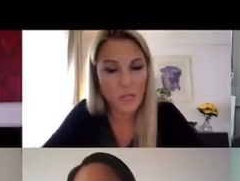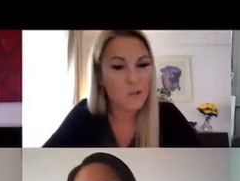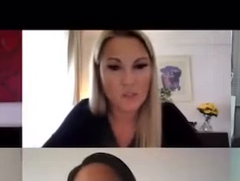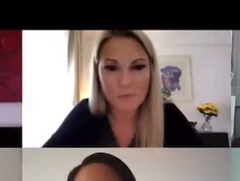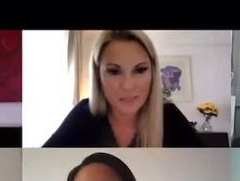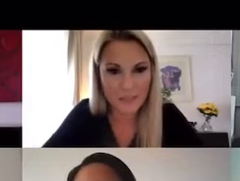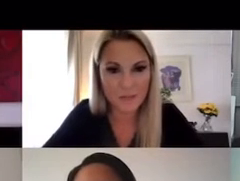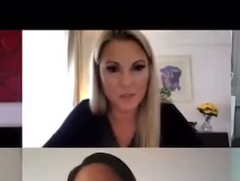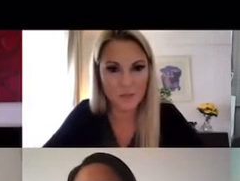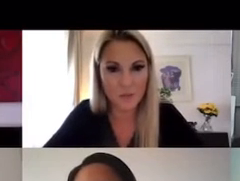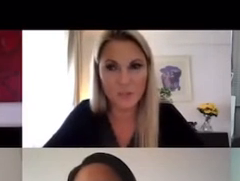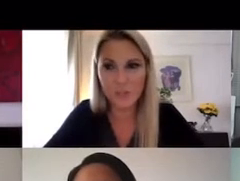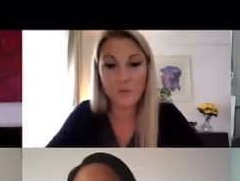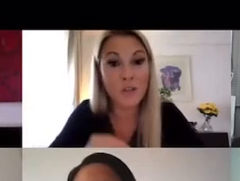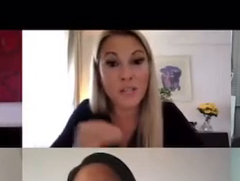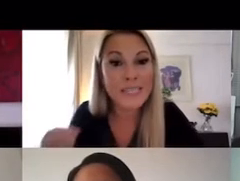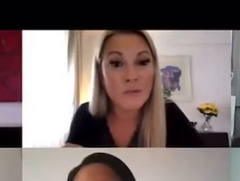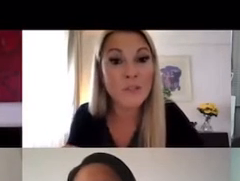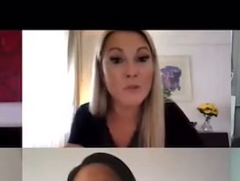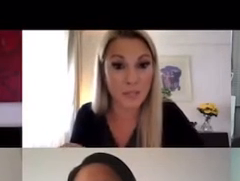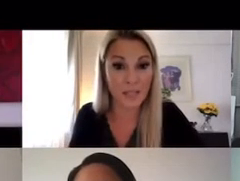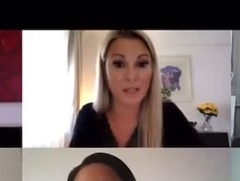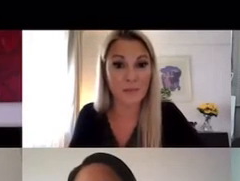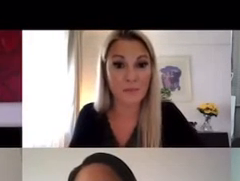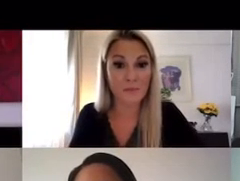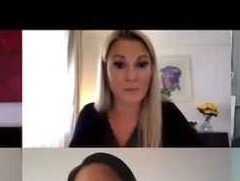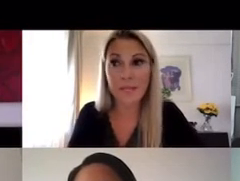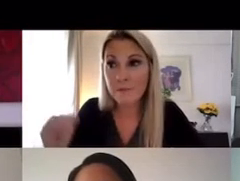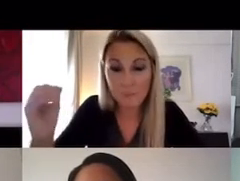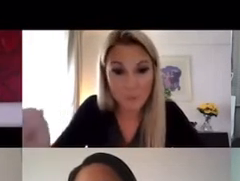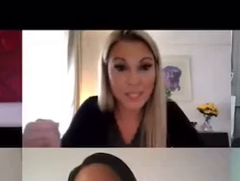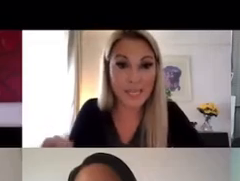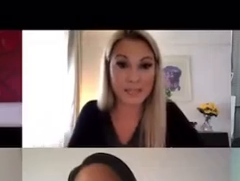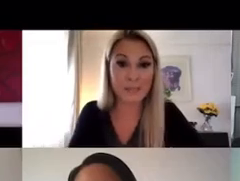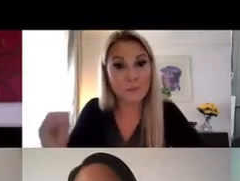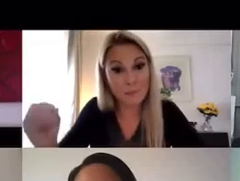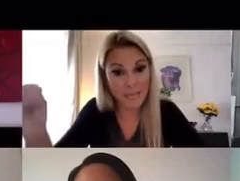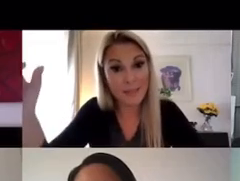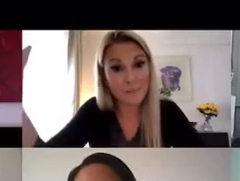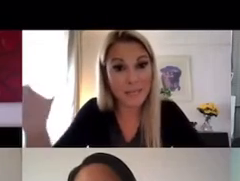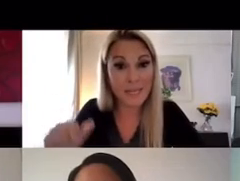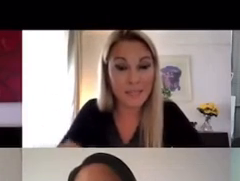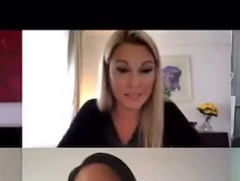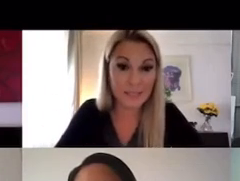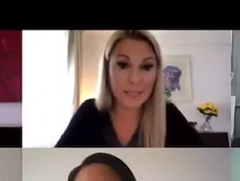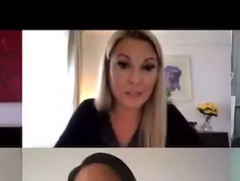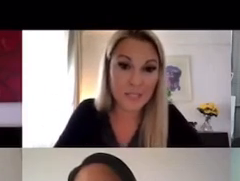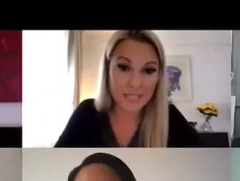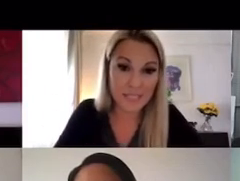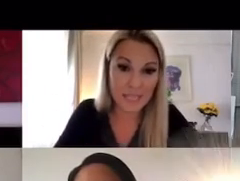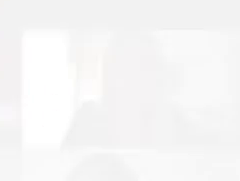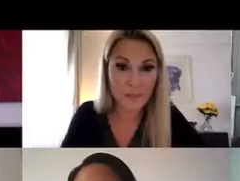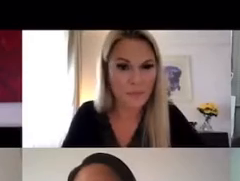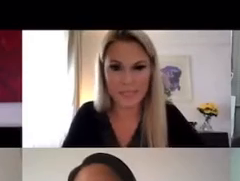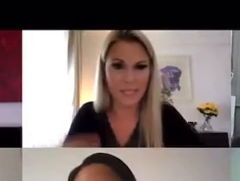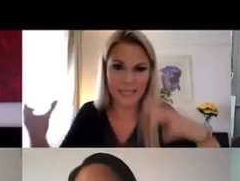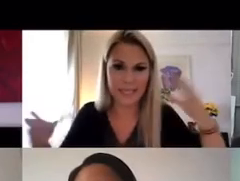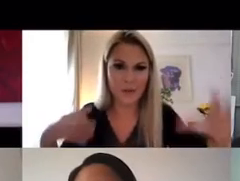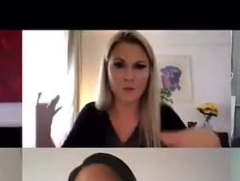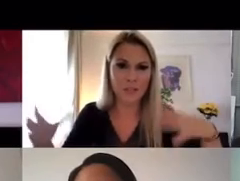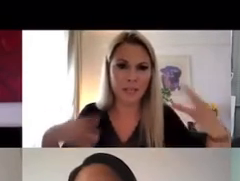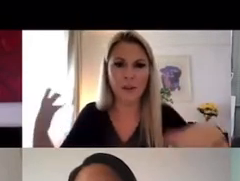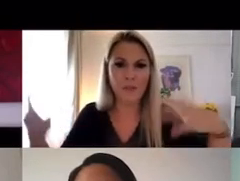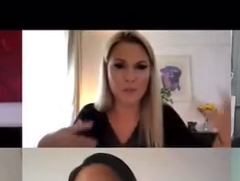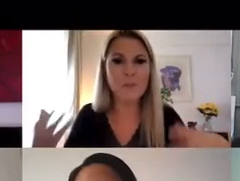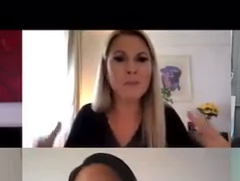pessoas, com a expectativa das pessoas. As pessoas organizam a sua vida para pôr a casa preparada para ela ser visitada. Mas ela